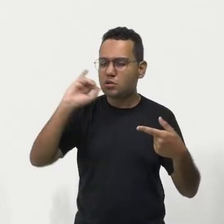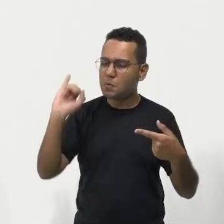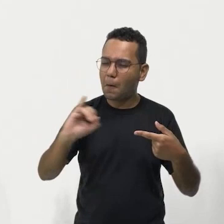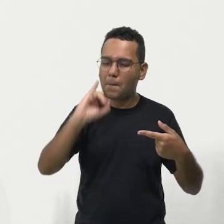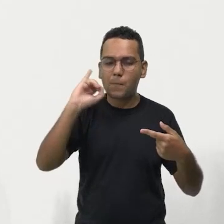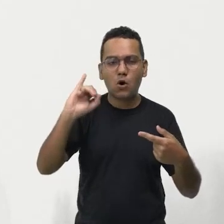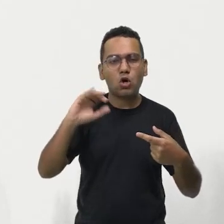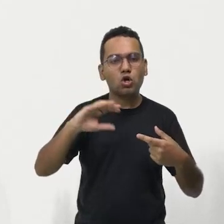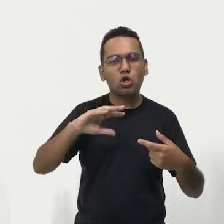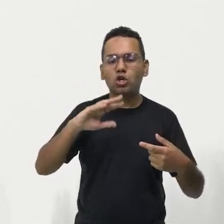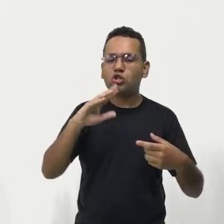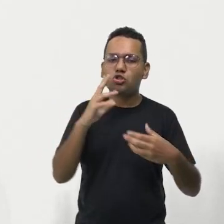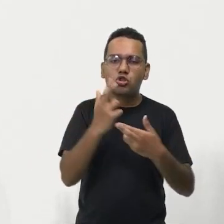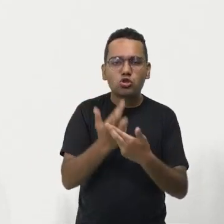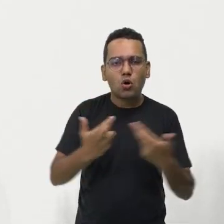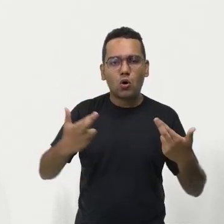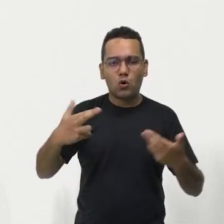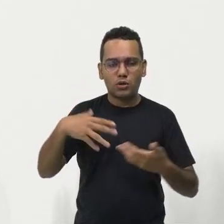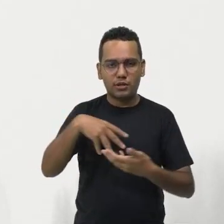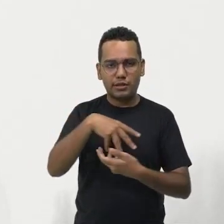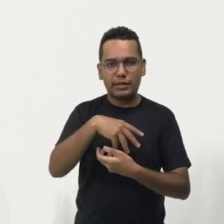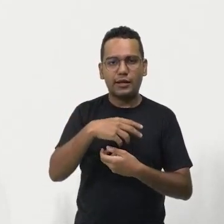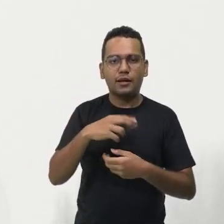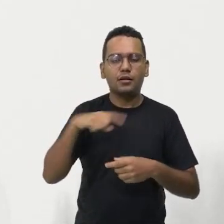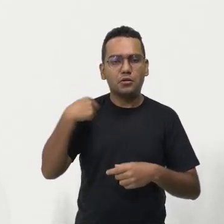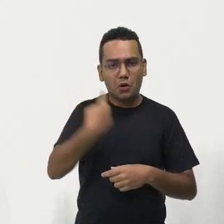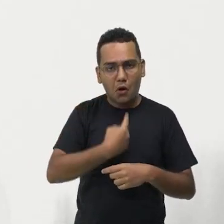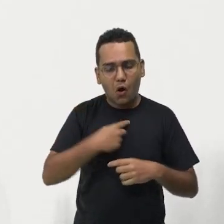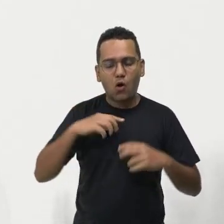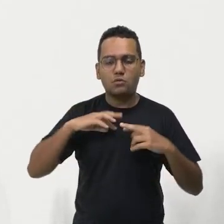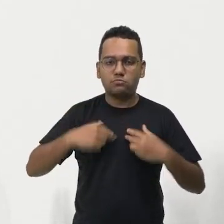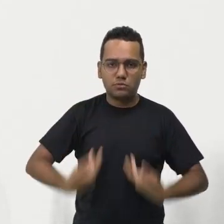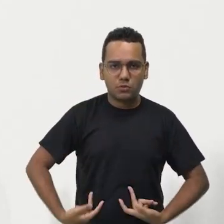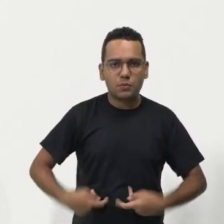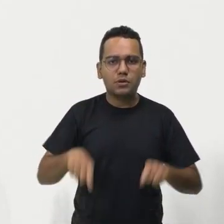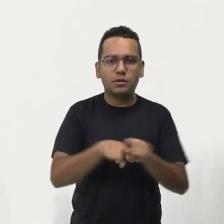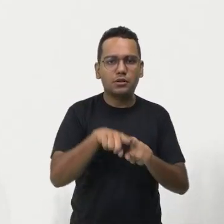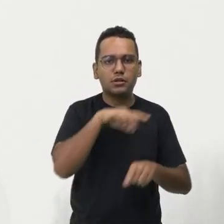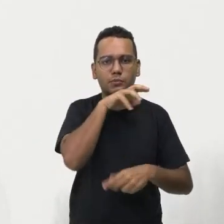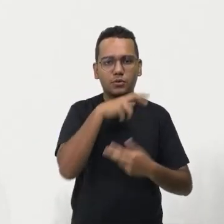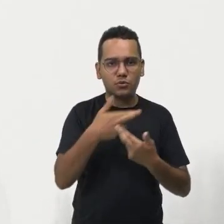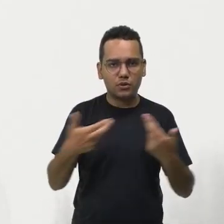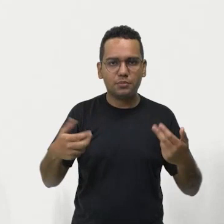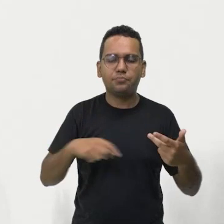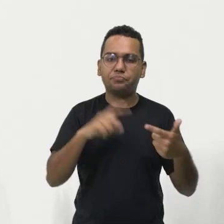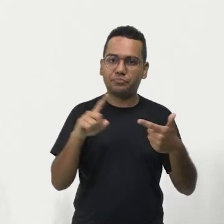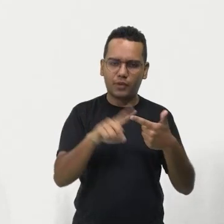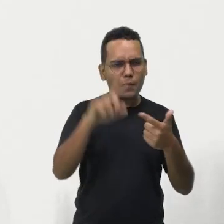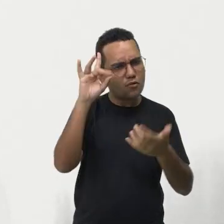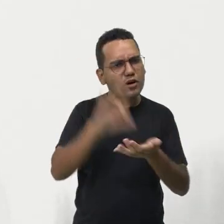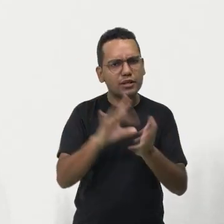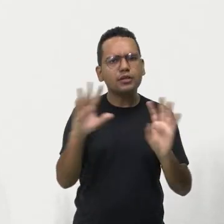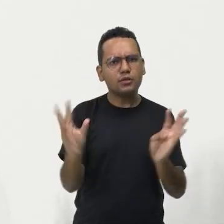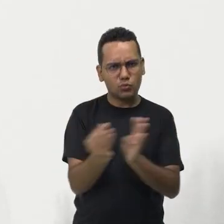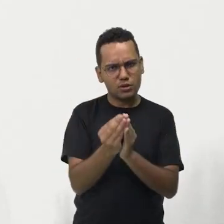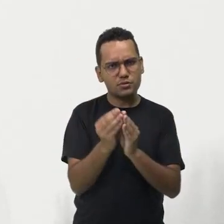funcionamento do corpo de todos os animais, tanto do nosso quanto dos animais. Essa informação também está presente no nosso